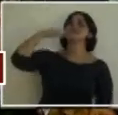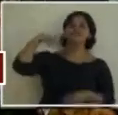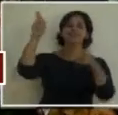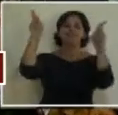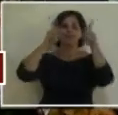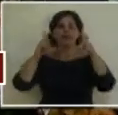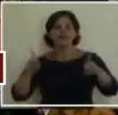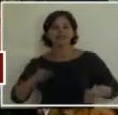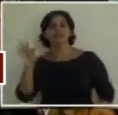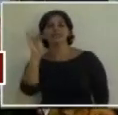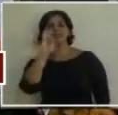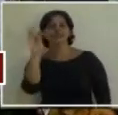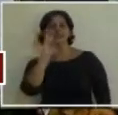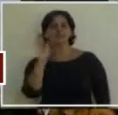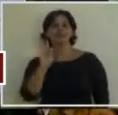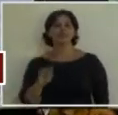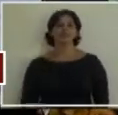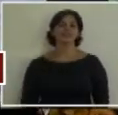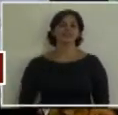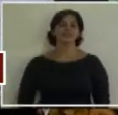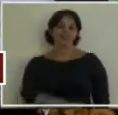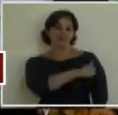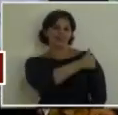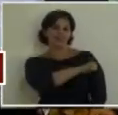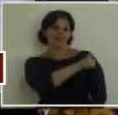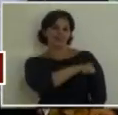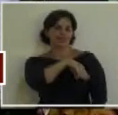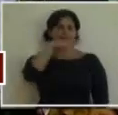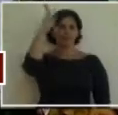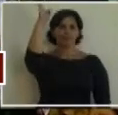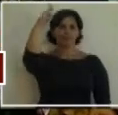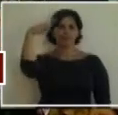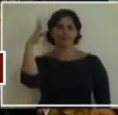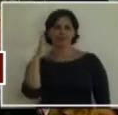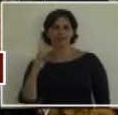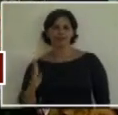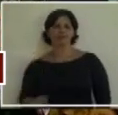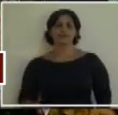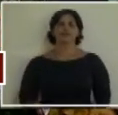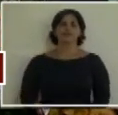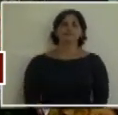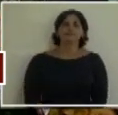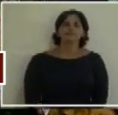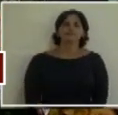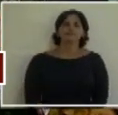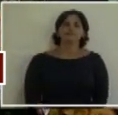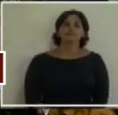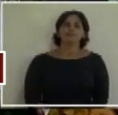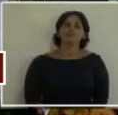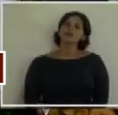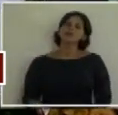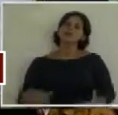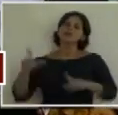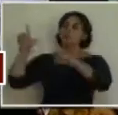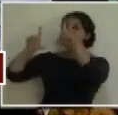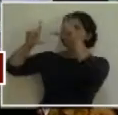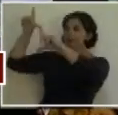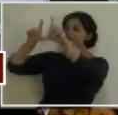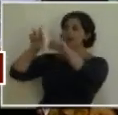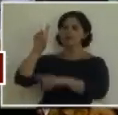Graça e paz, Teresópolis, Rio de Janeiro, Brasil. Este é o